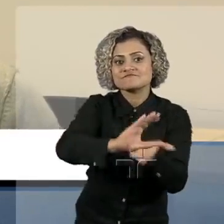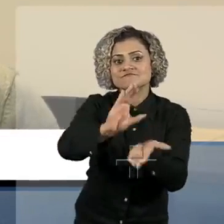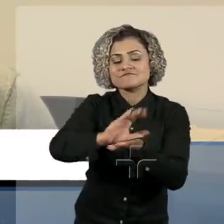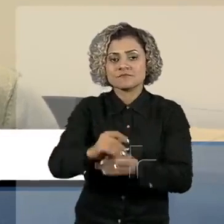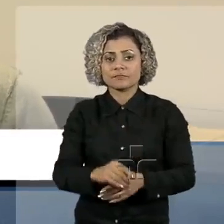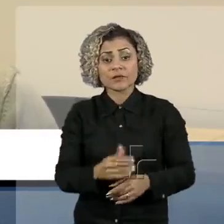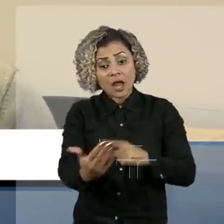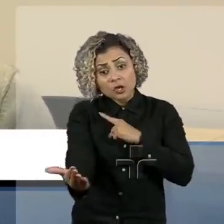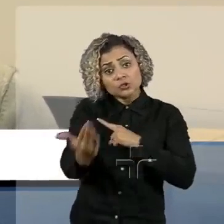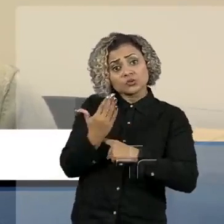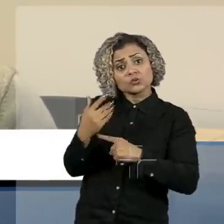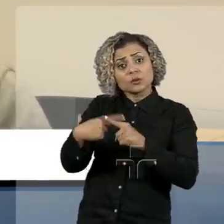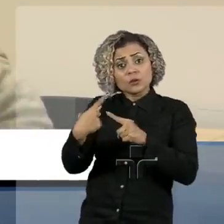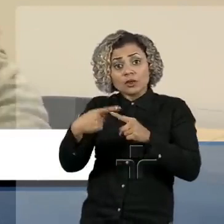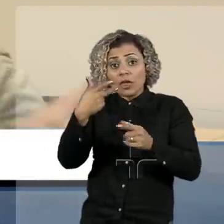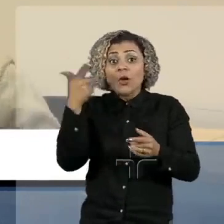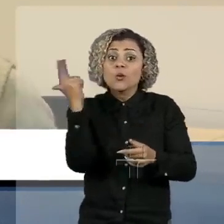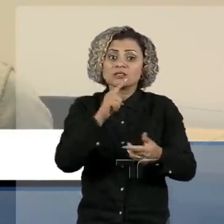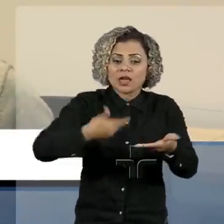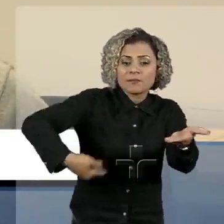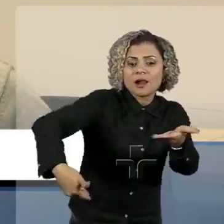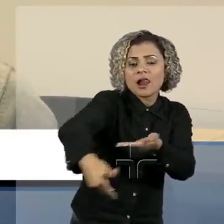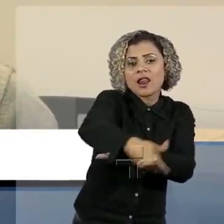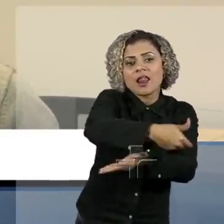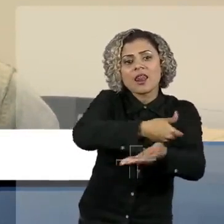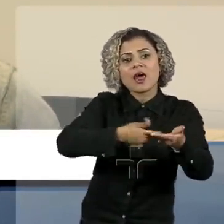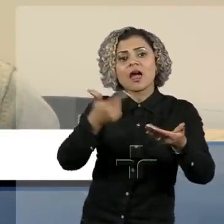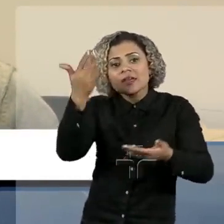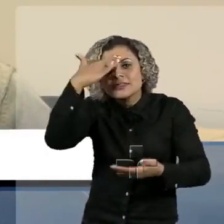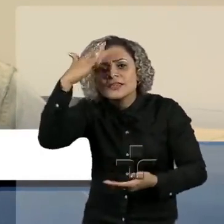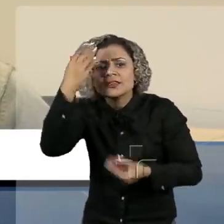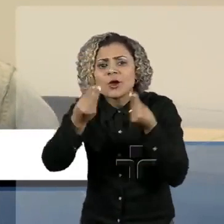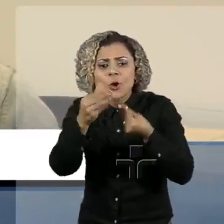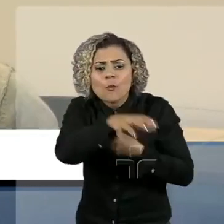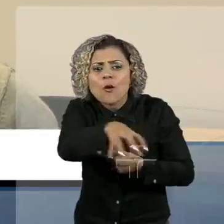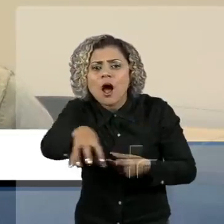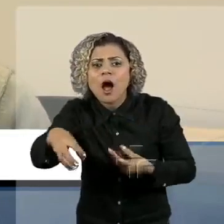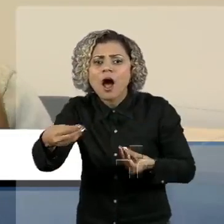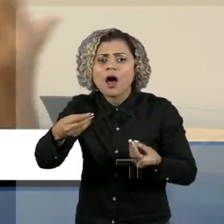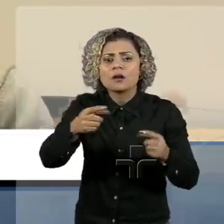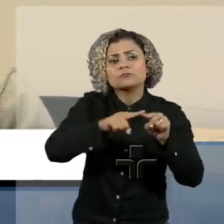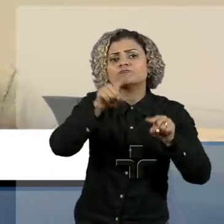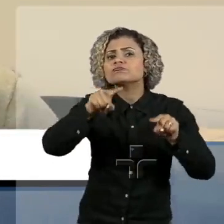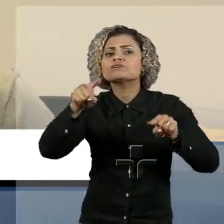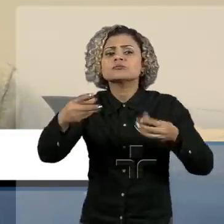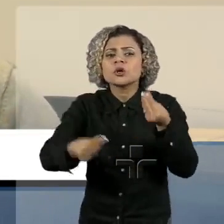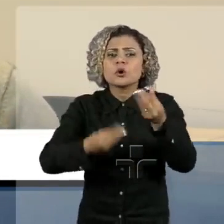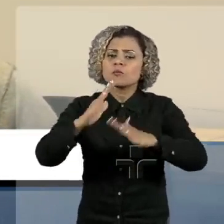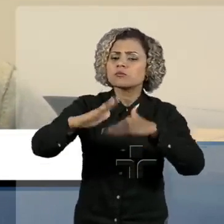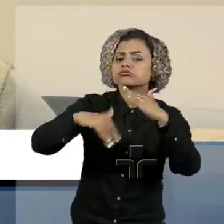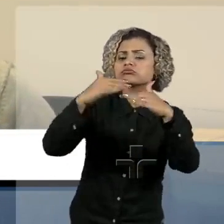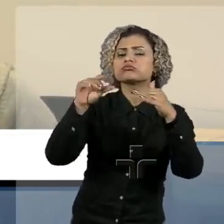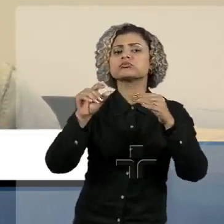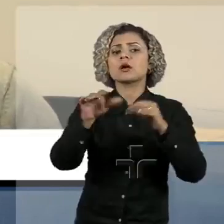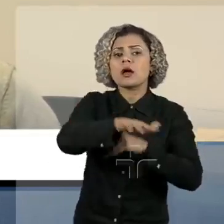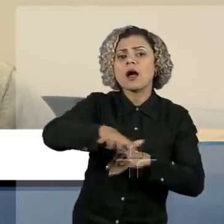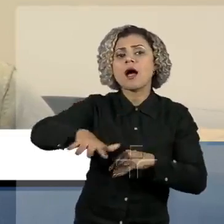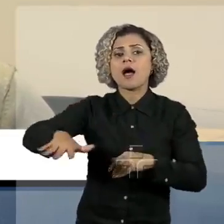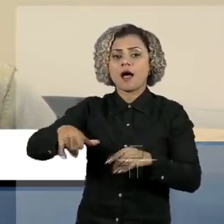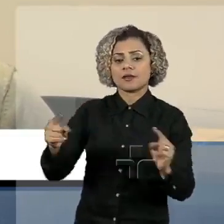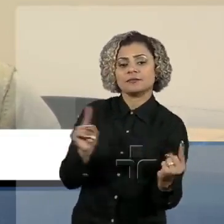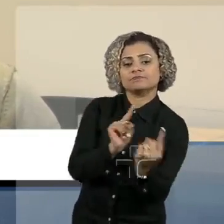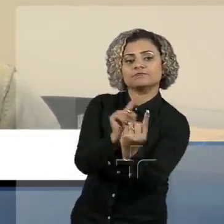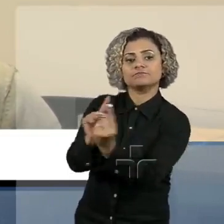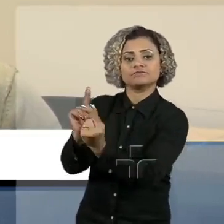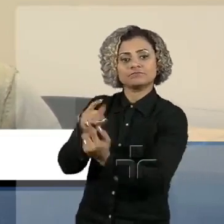a você transitar, interagir, compreender as expectativas, né, a perspectiva dos públicos com os